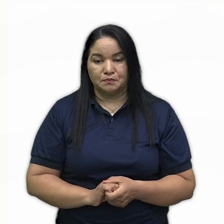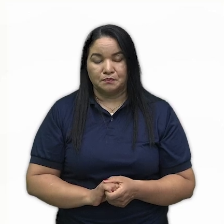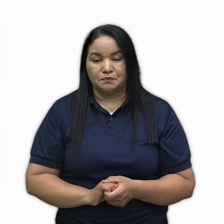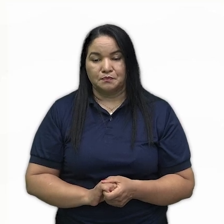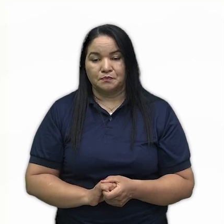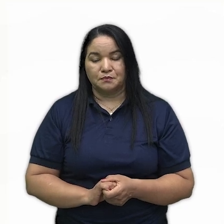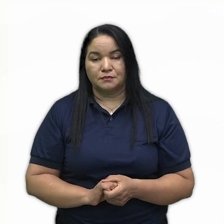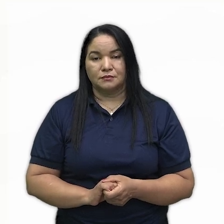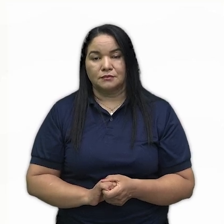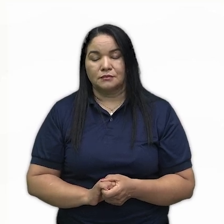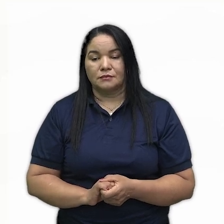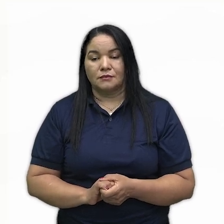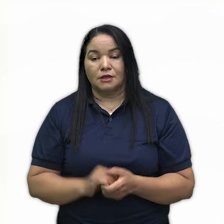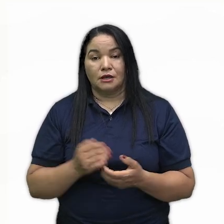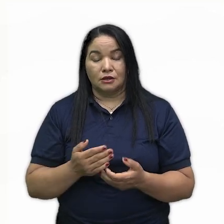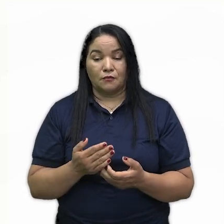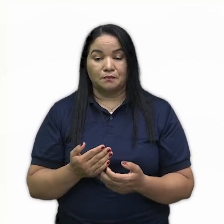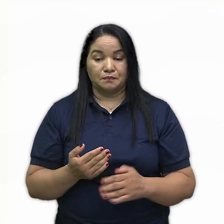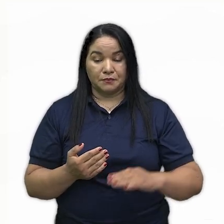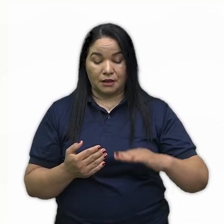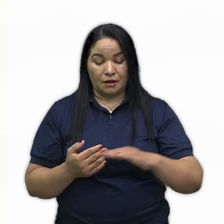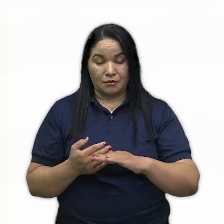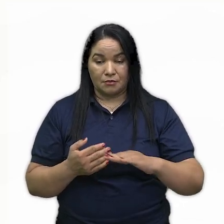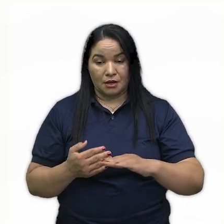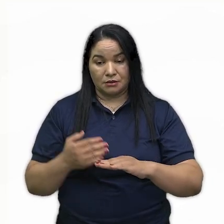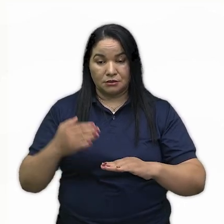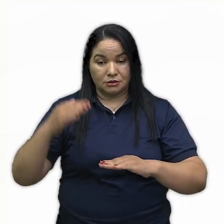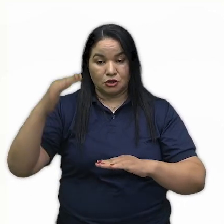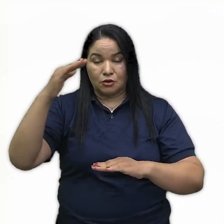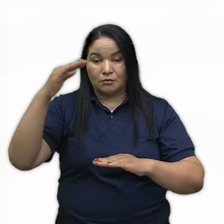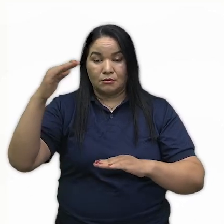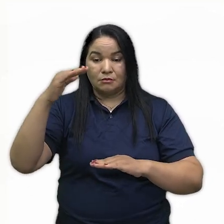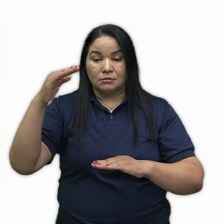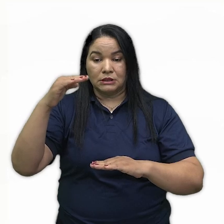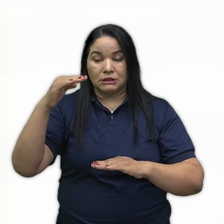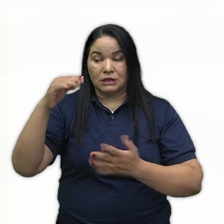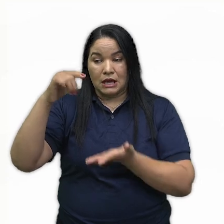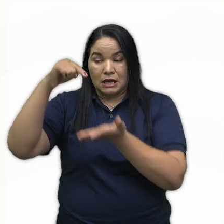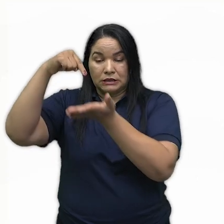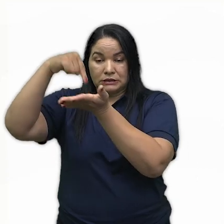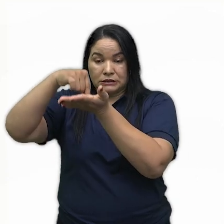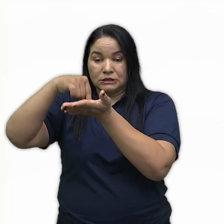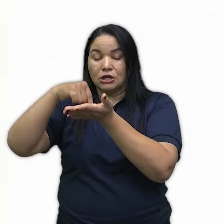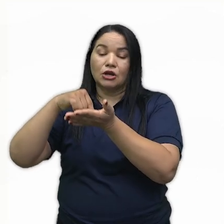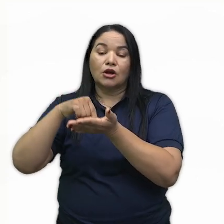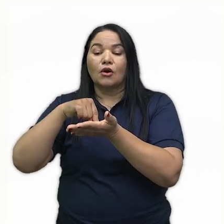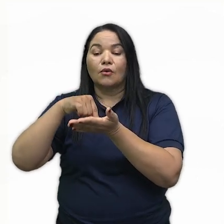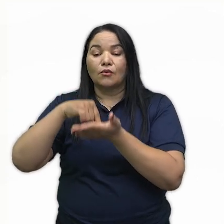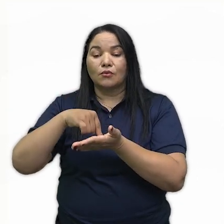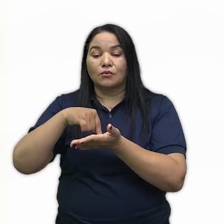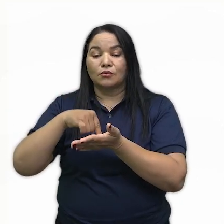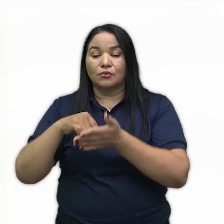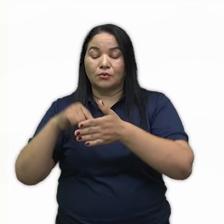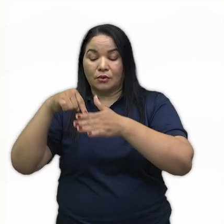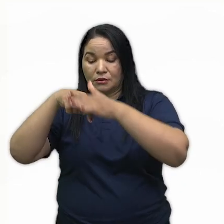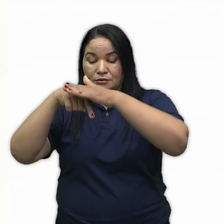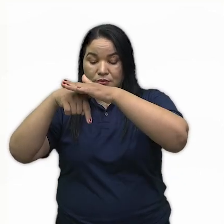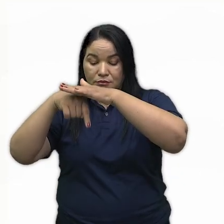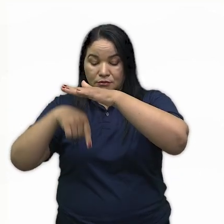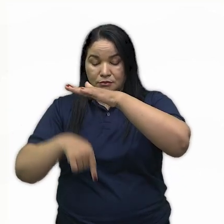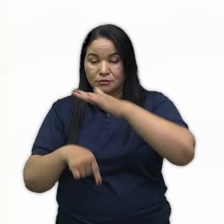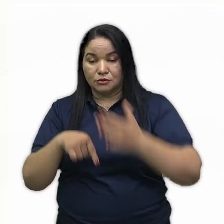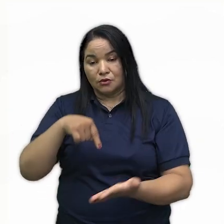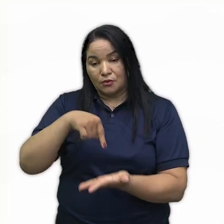perpendicular às bases, ou seja, se eu descer do meu centro da minha base de cima perpendicularmente, eu não